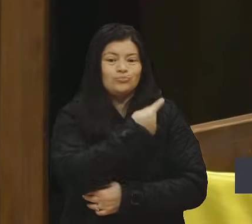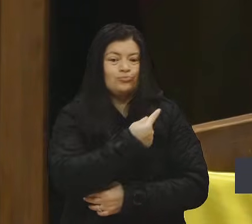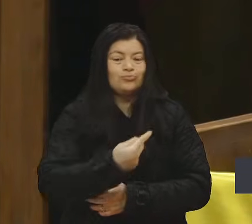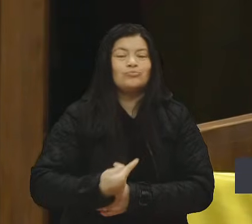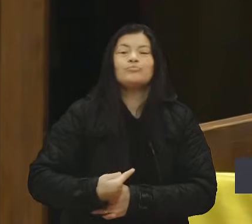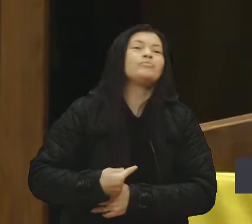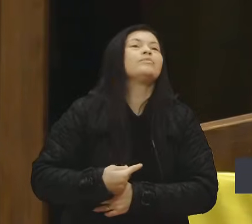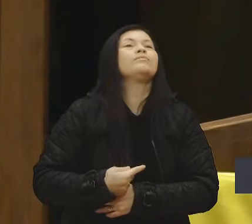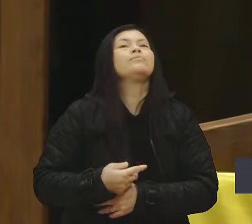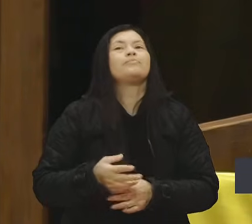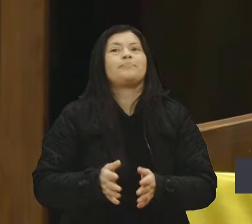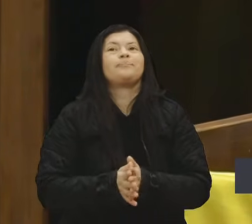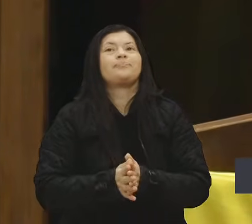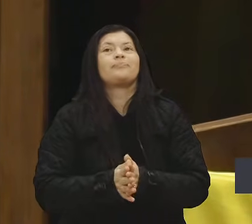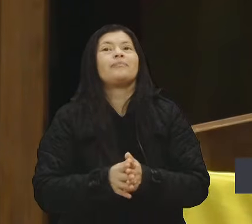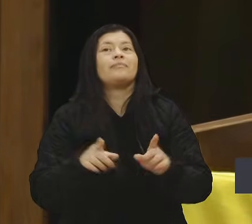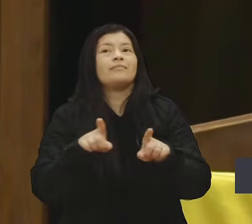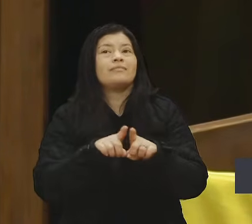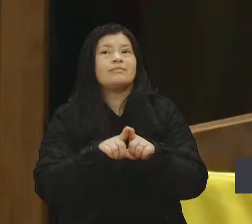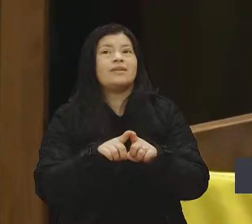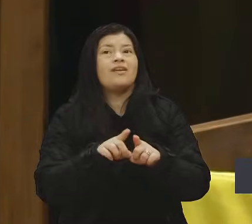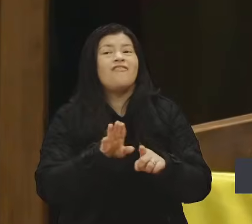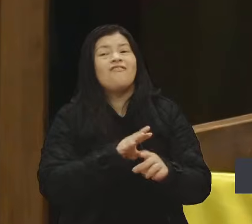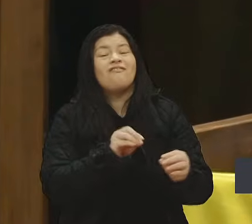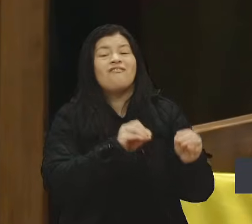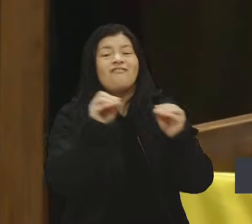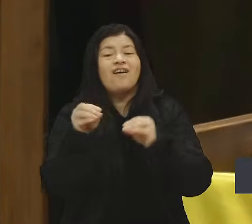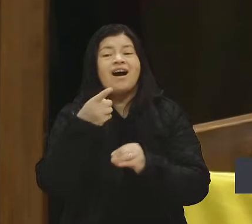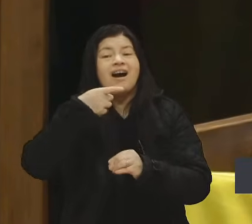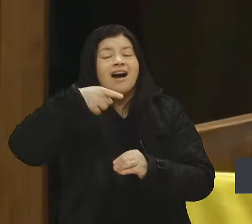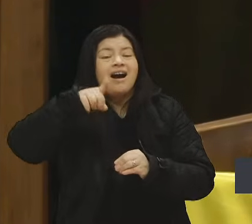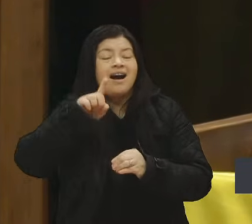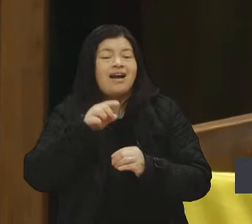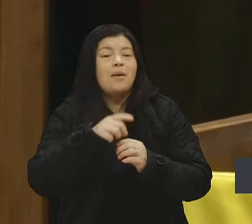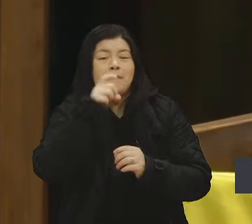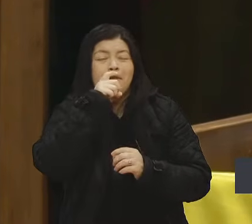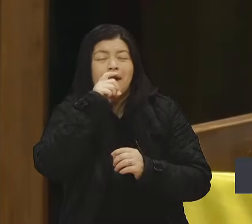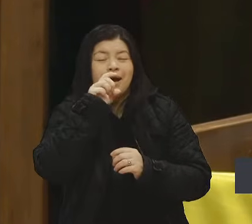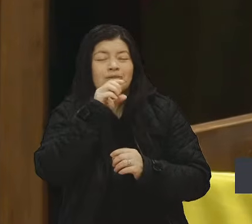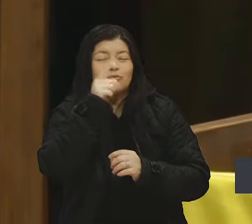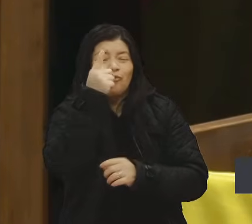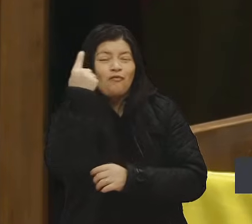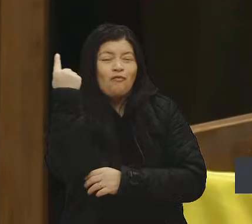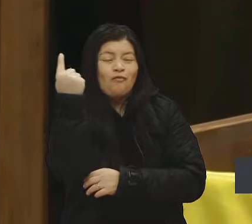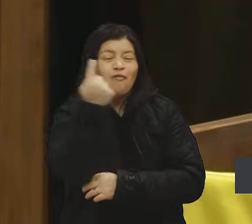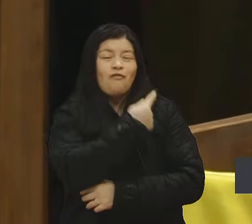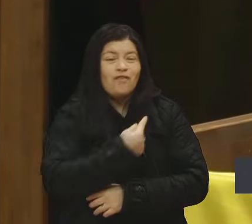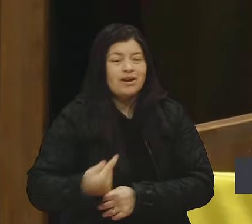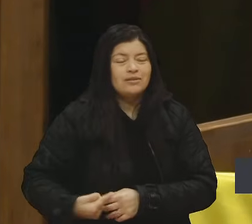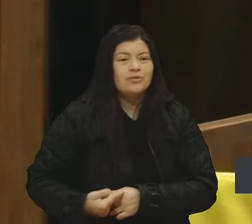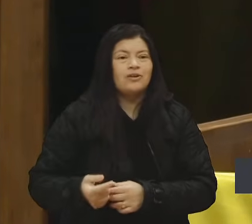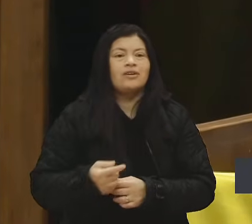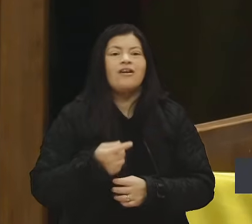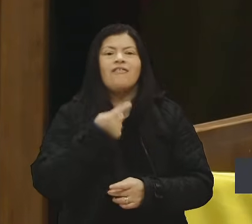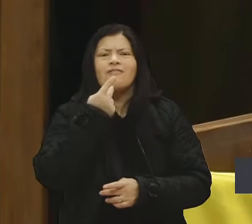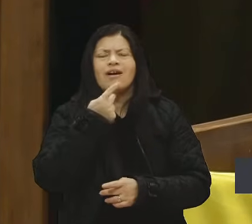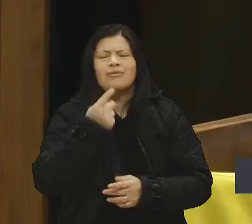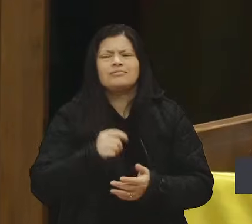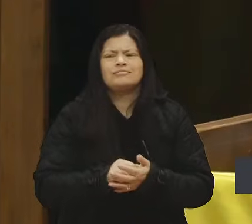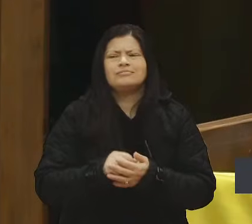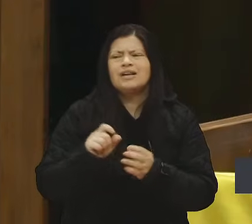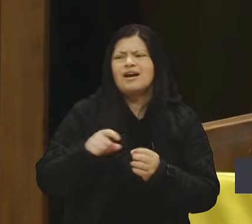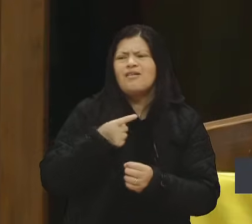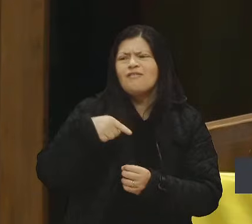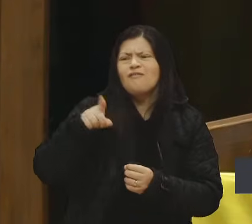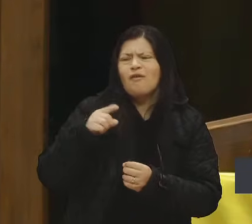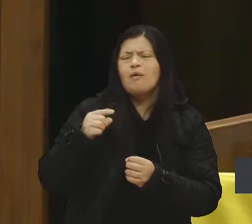interessar em ir para a iniciativa privada. O que isso quer dizer? Que a gente fique atento ao que se